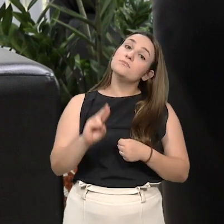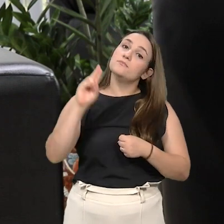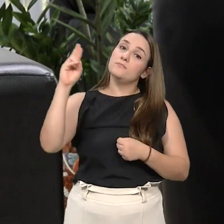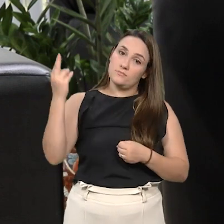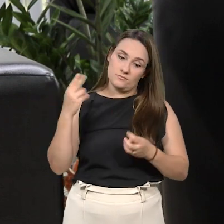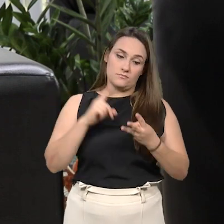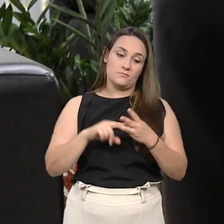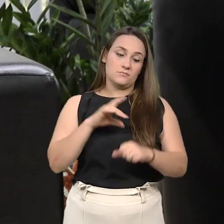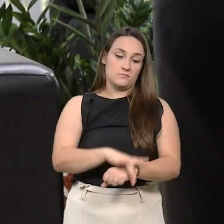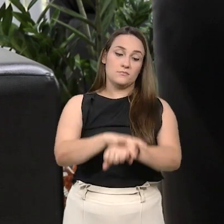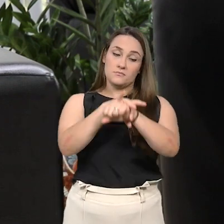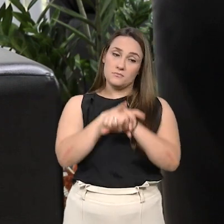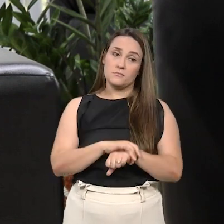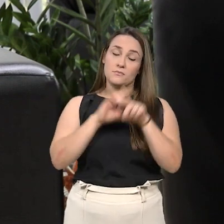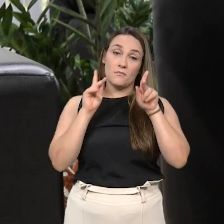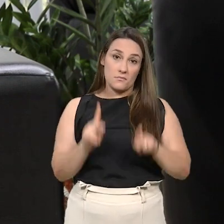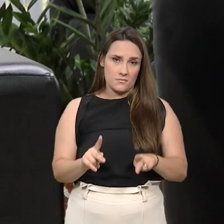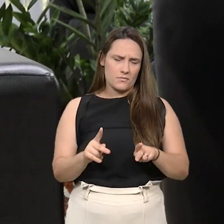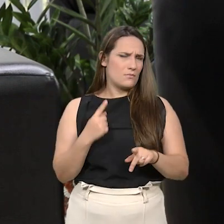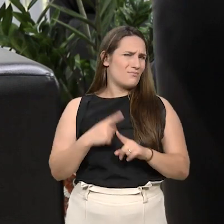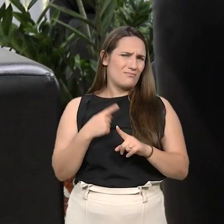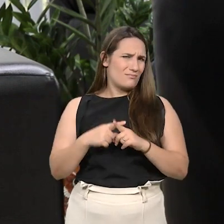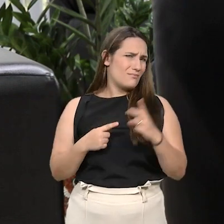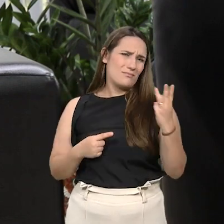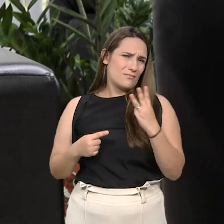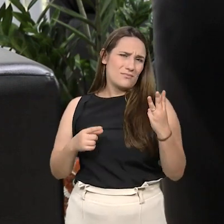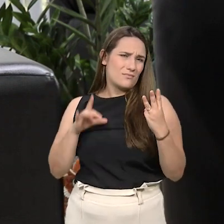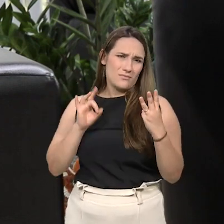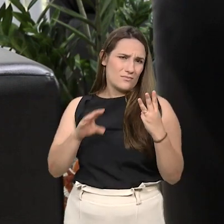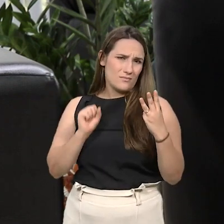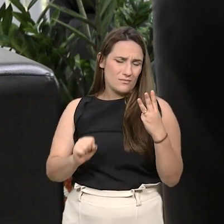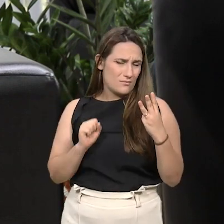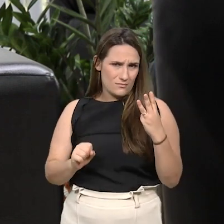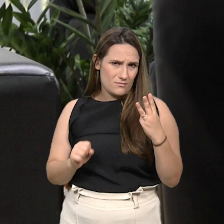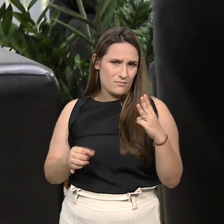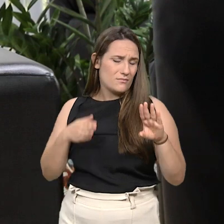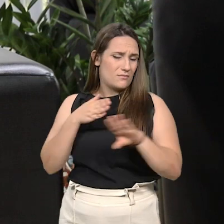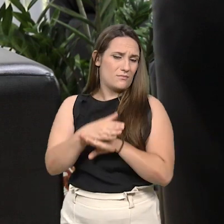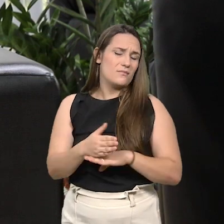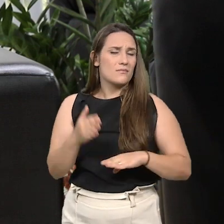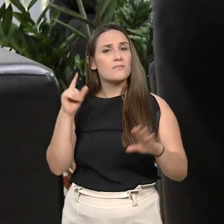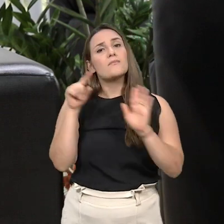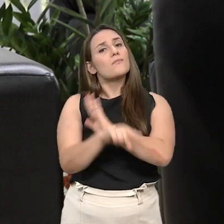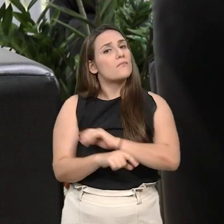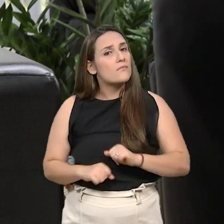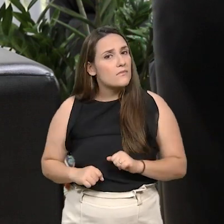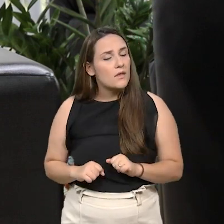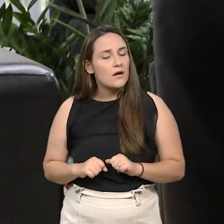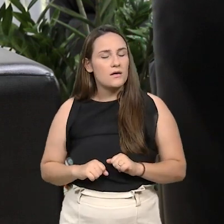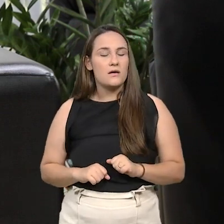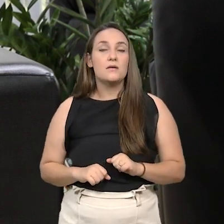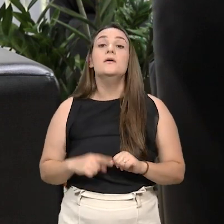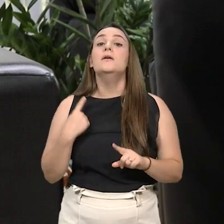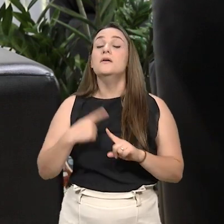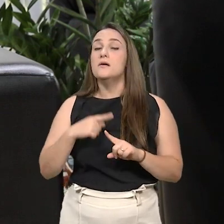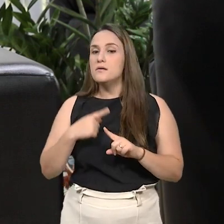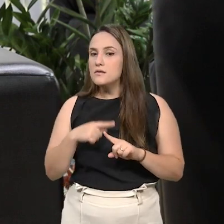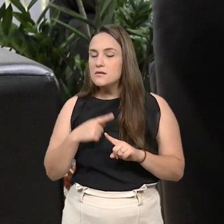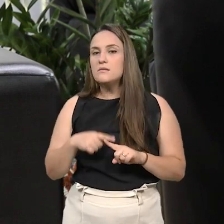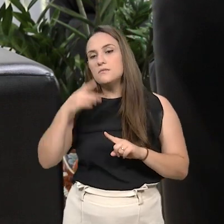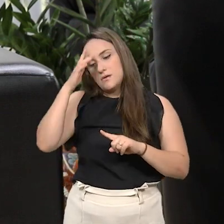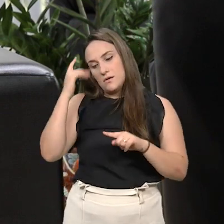ou defensor. Por que são esses atores, por que são esses operadores do direito? Porque as pessoas